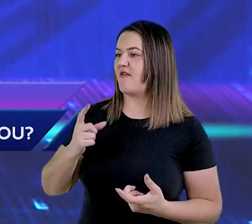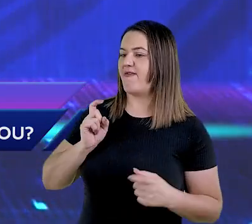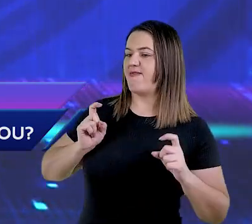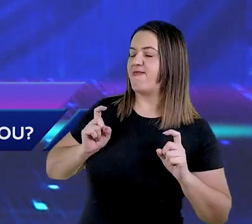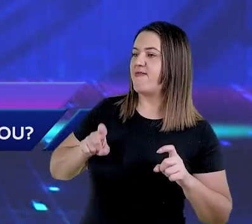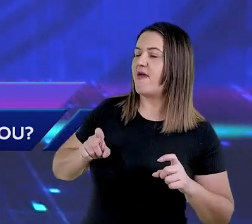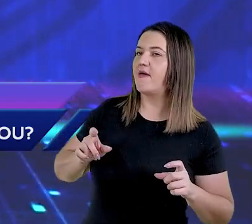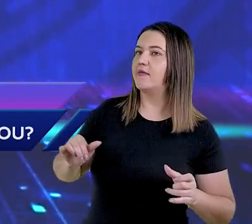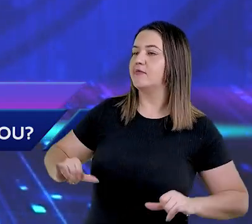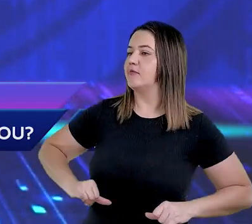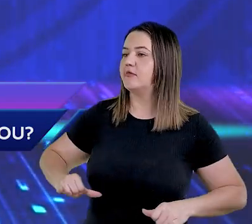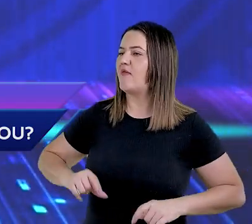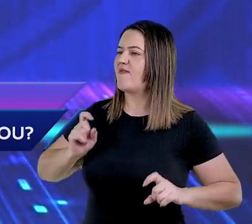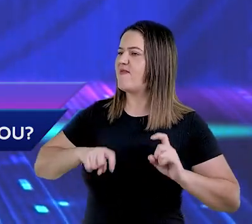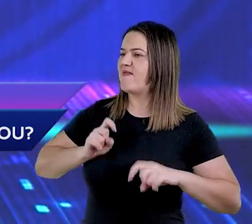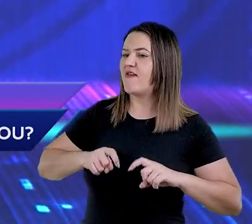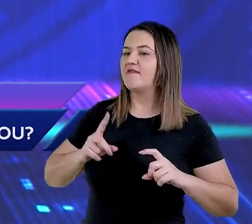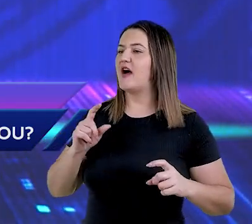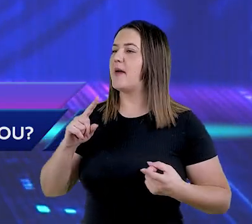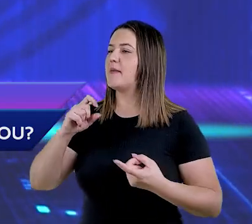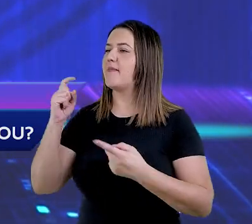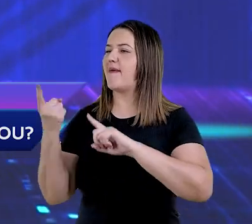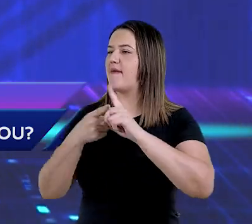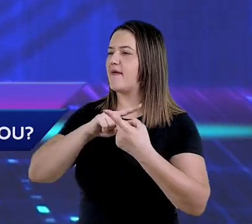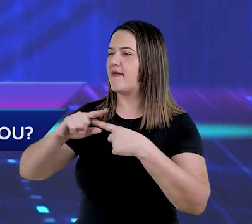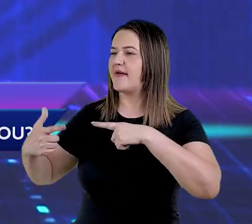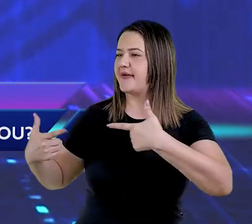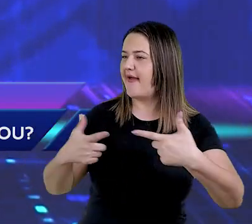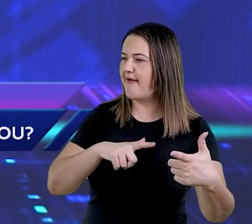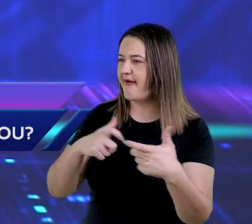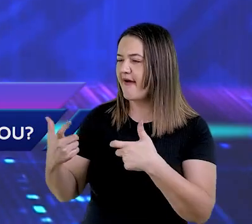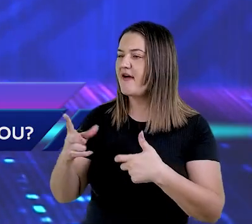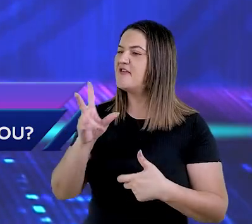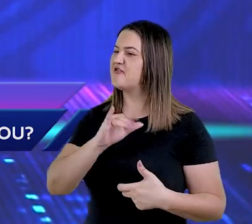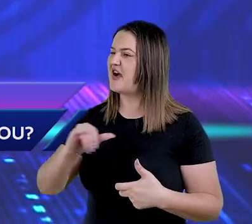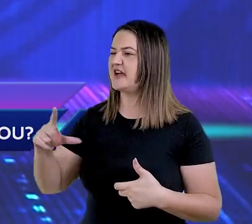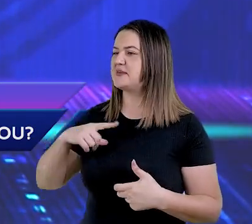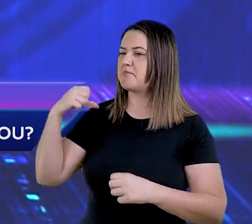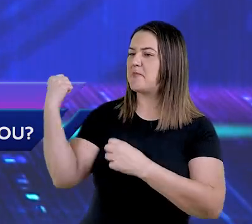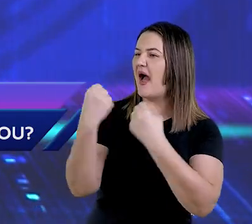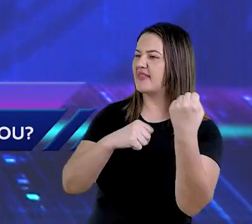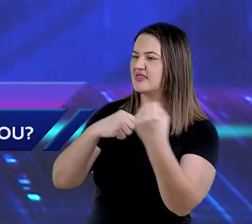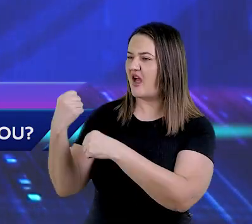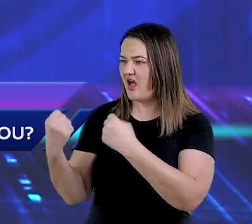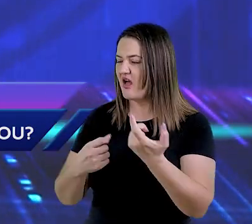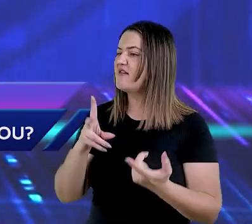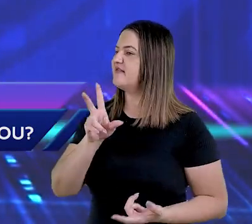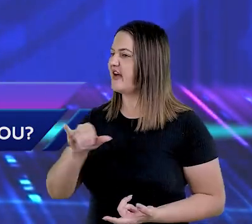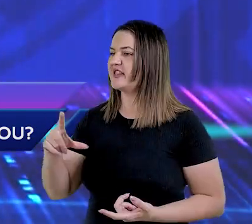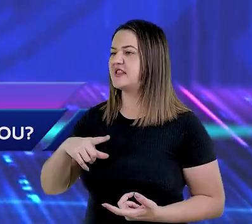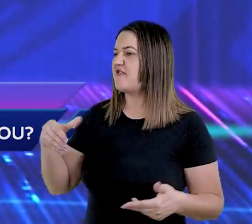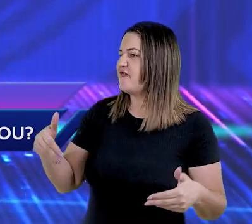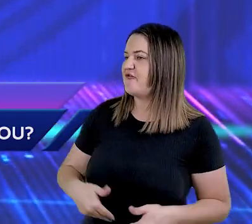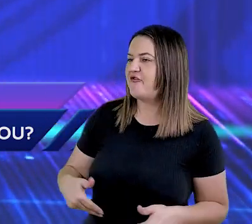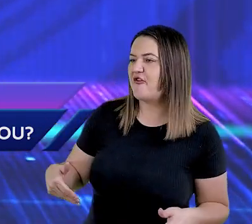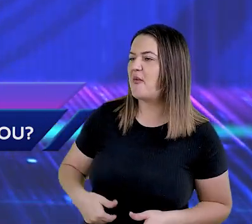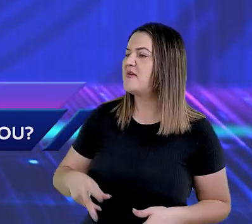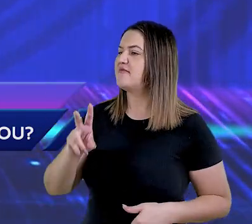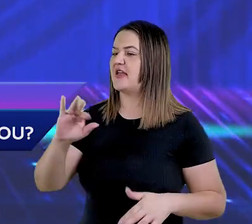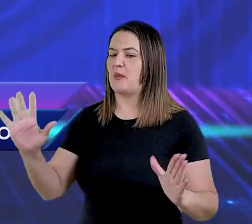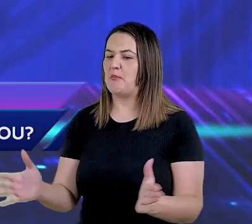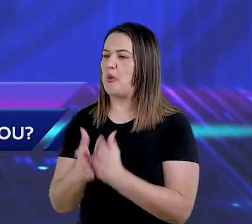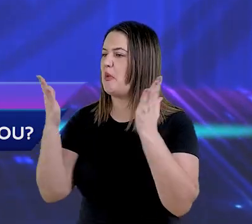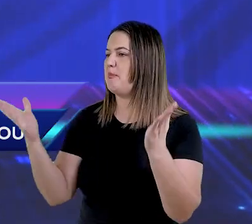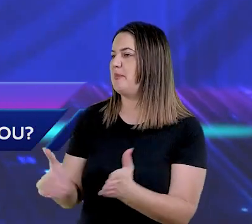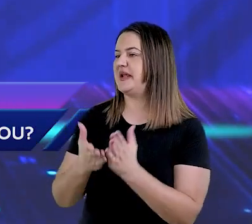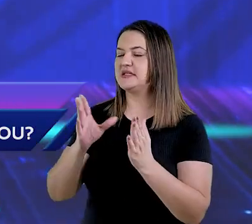Os seres humanos vão se odiar, vão se matar uns aos outros. Eles vão ter guerras entre si. A humanidade